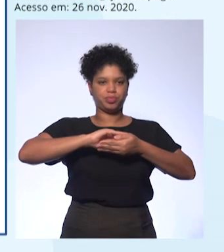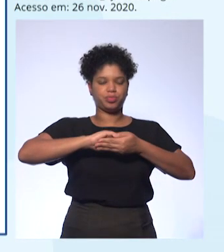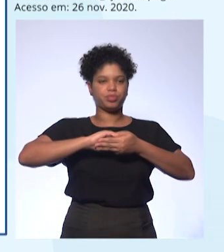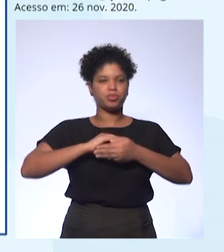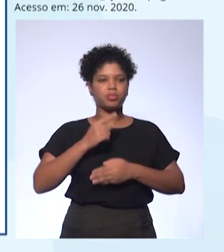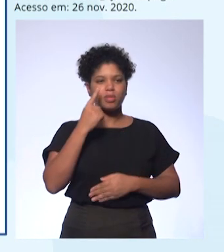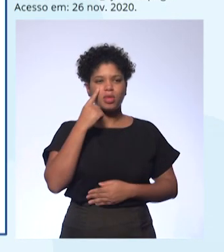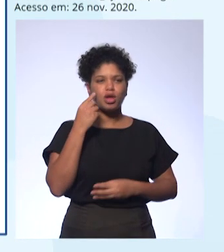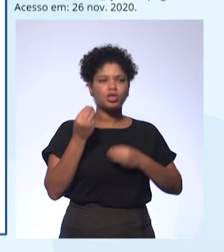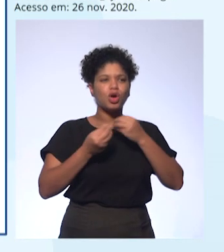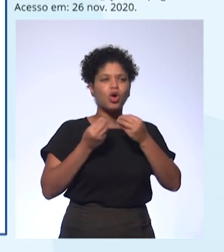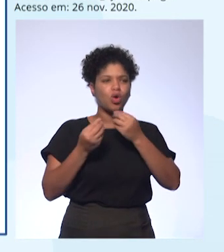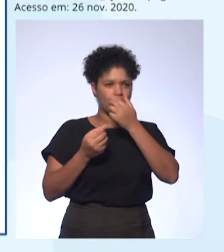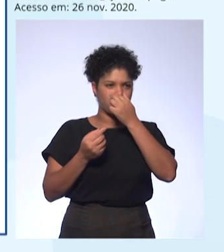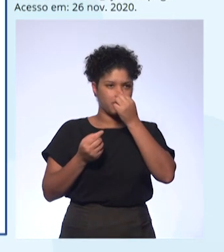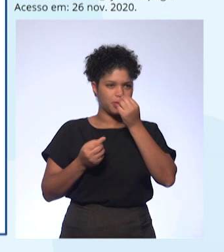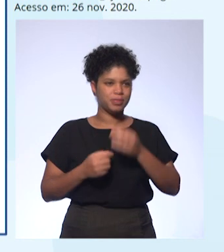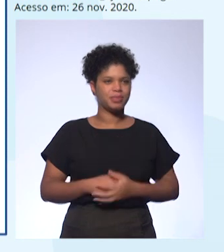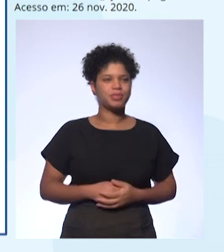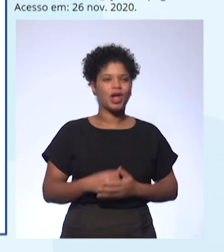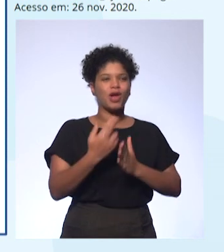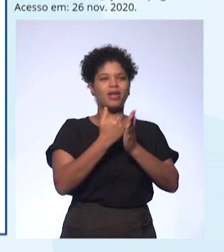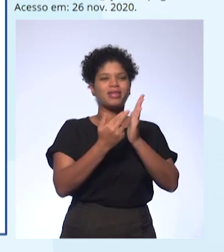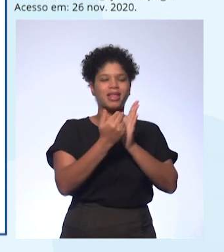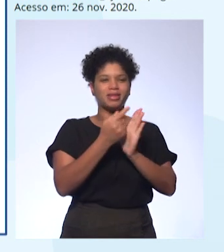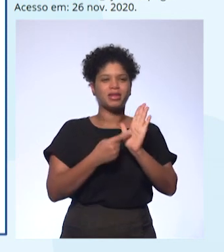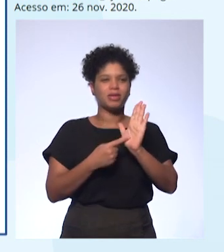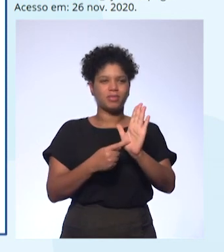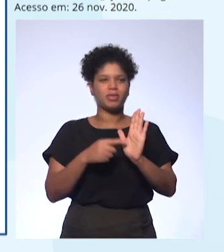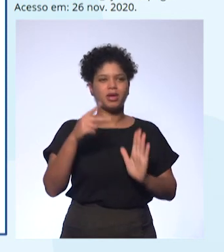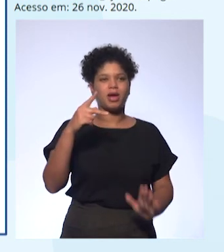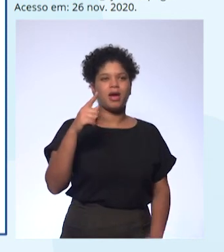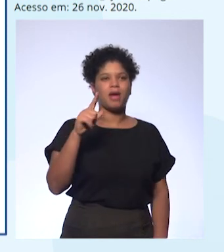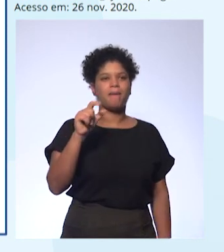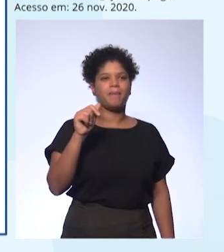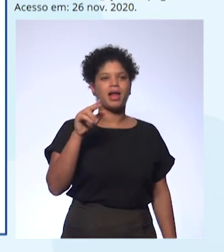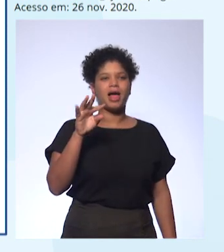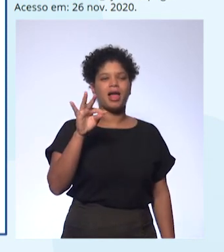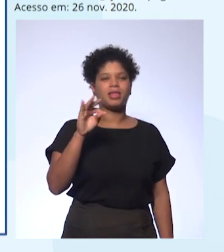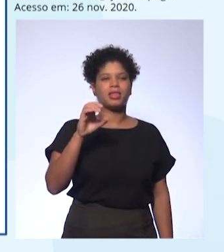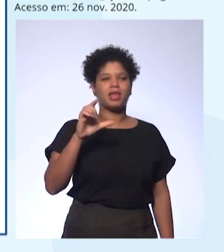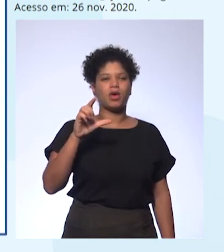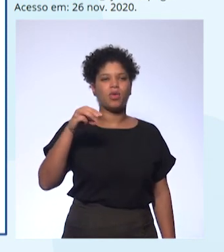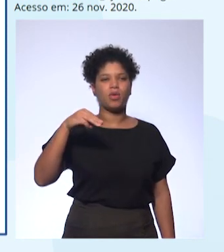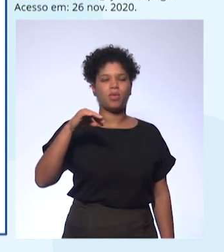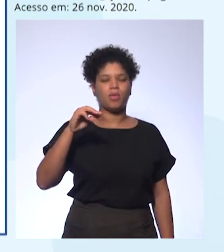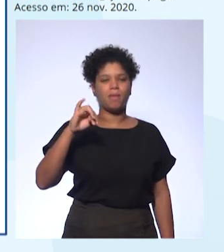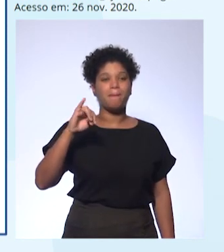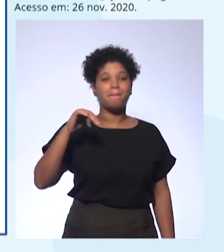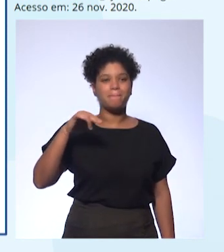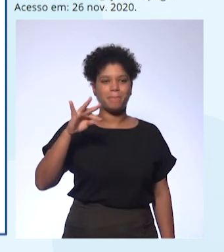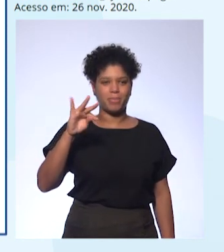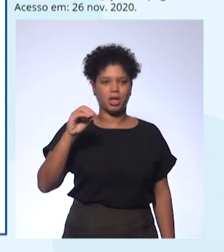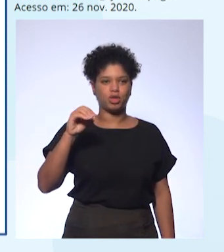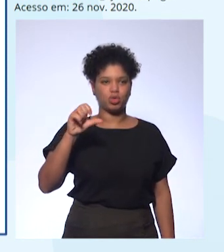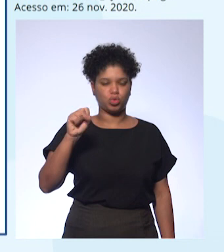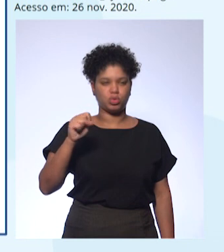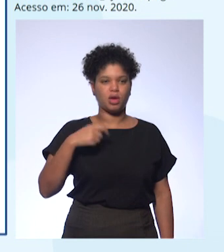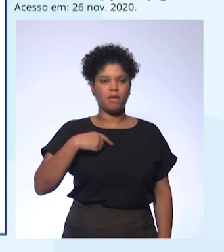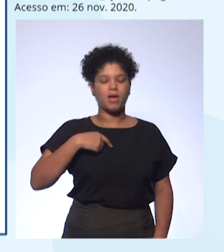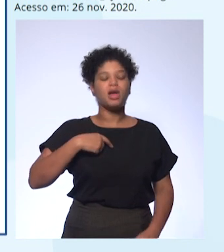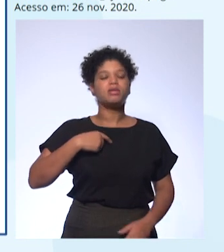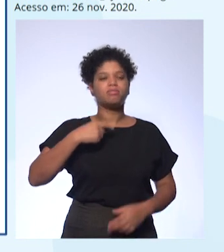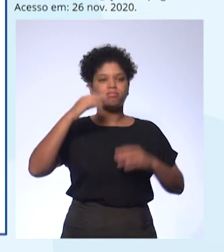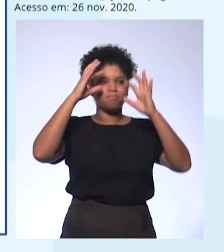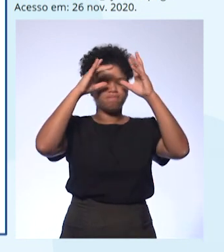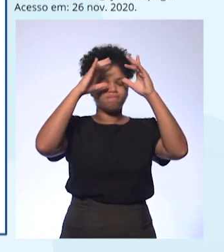imagem que mostra, né, a questão aí do sistema digestório, nervoso e excretor. Tá? Então,